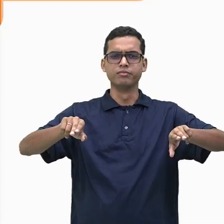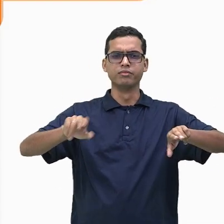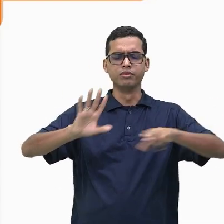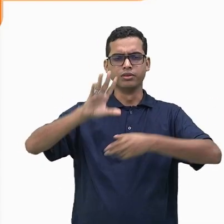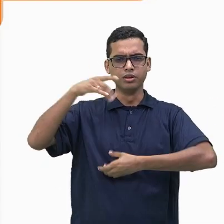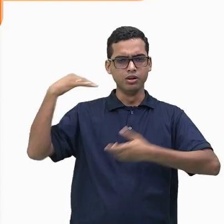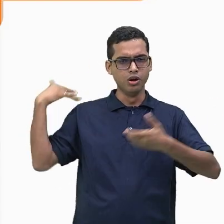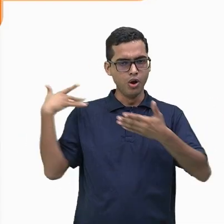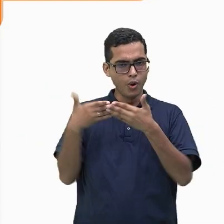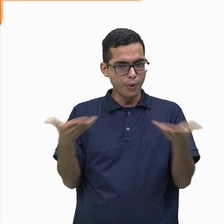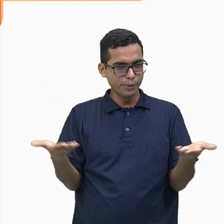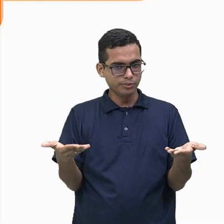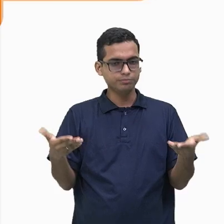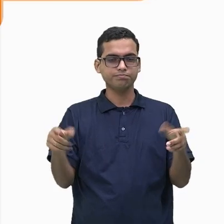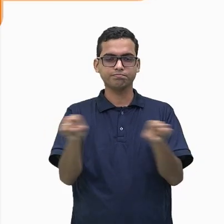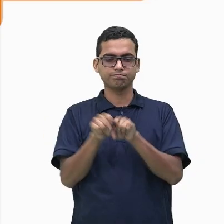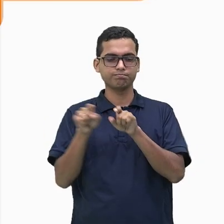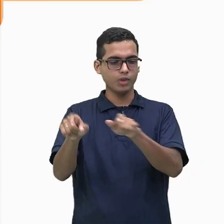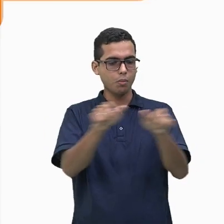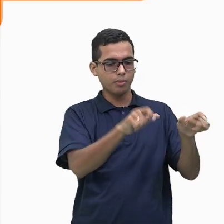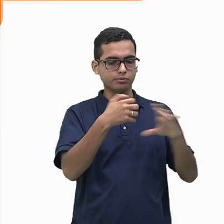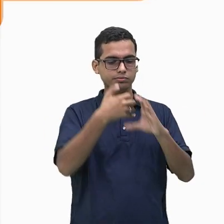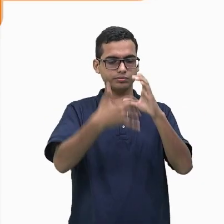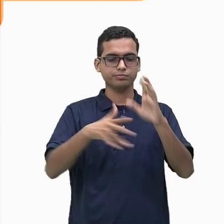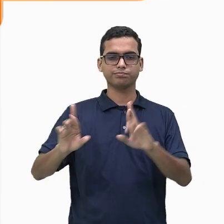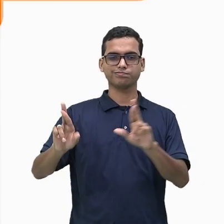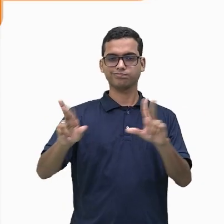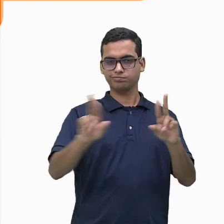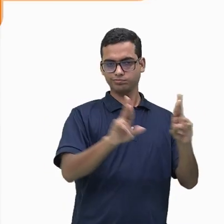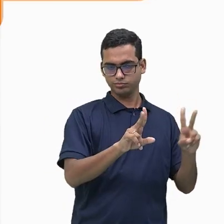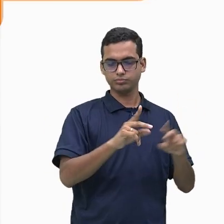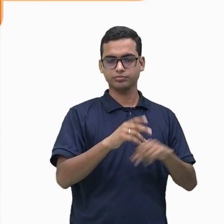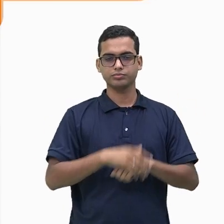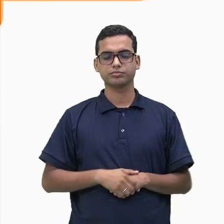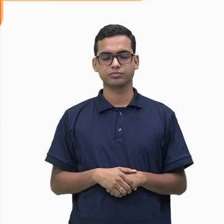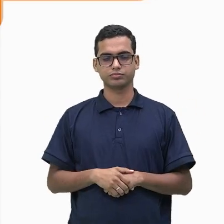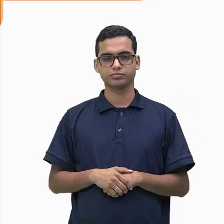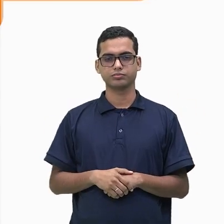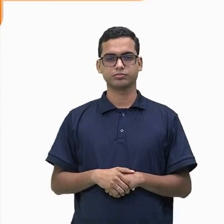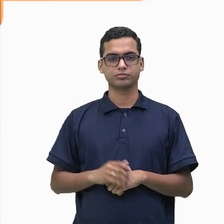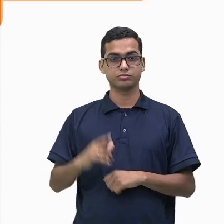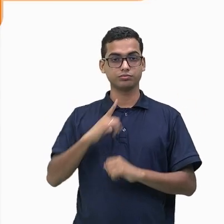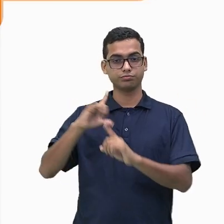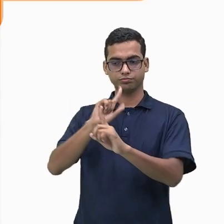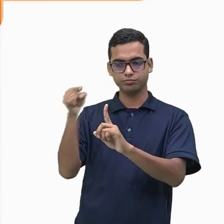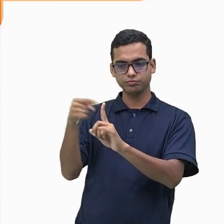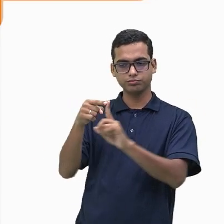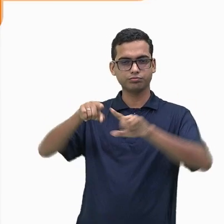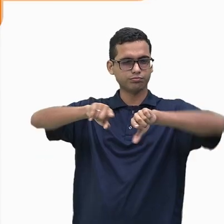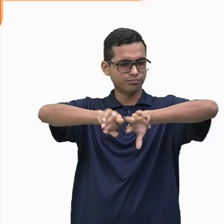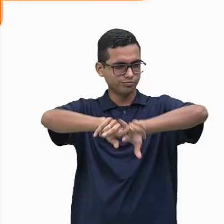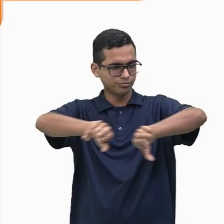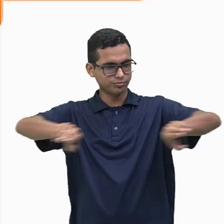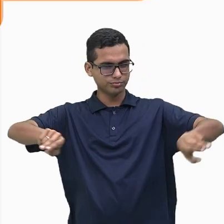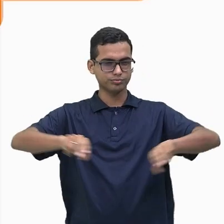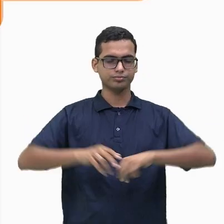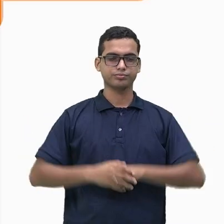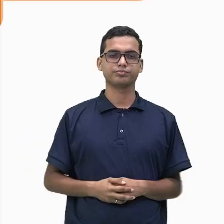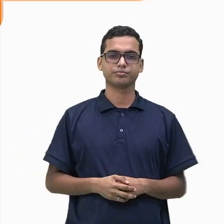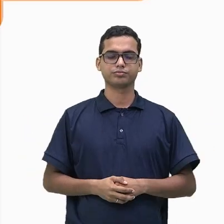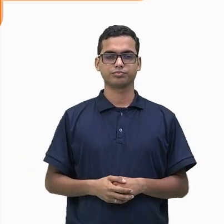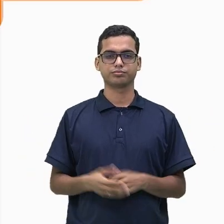gente? Então, a gente vai ver que um bairro, normalmente, ele acaba tendo mais de uma função, tá? Então,